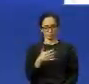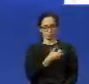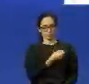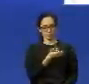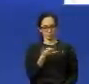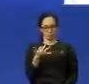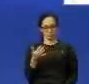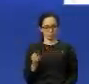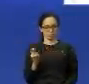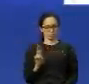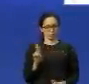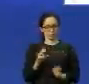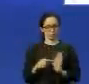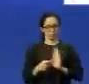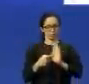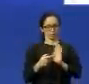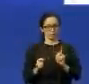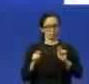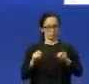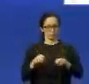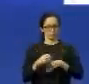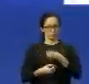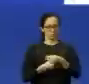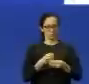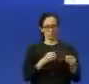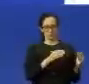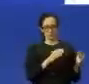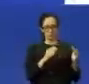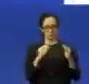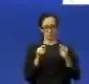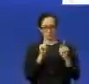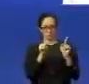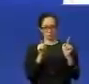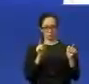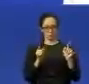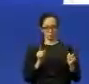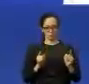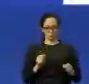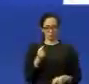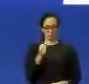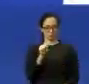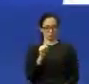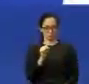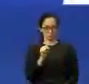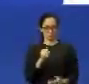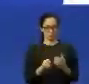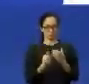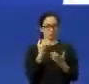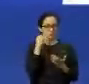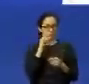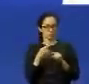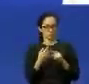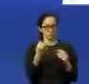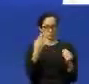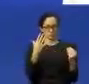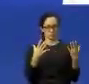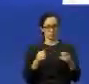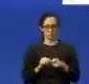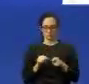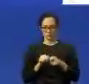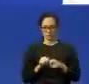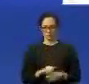suas faces indicam quantos dos seus 8 vizinhos contém minas aí, que devem ser evitadas, né? O